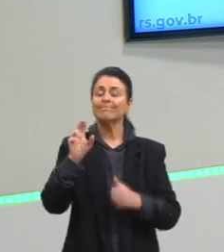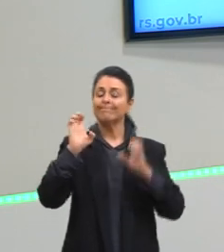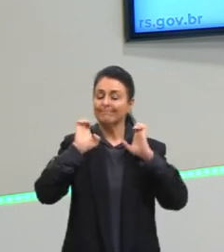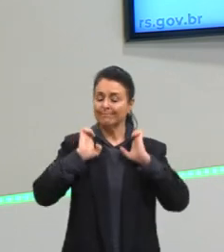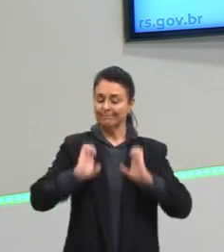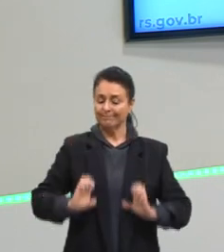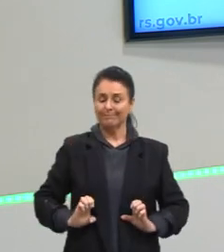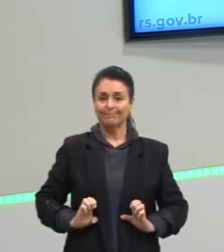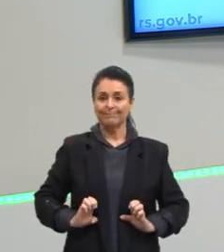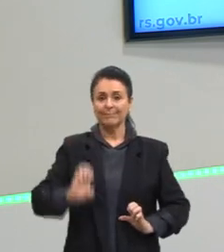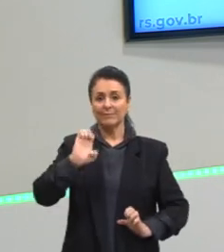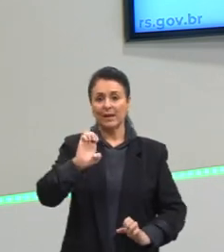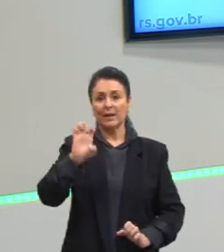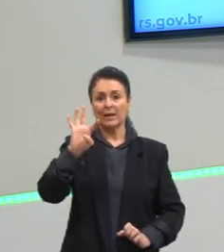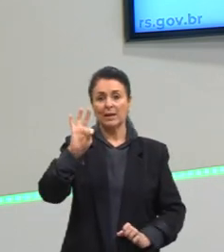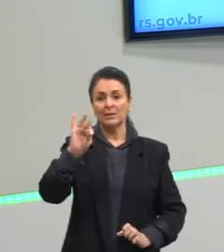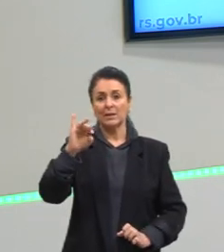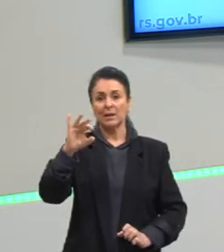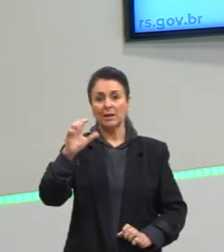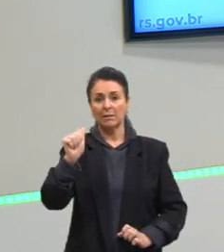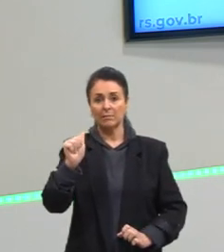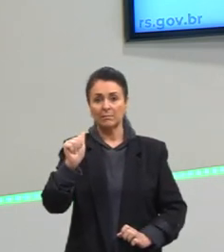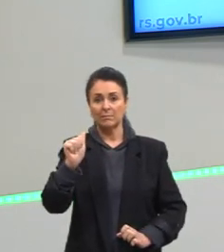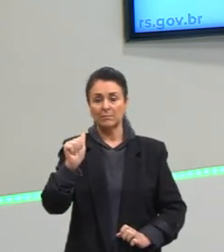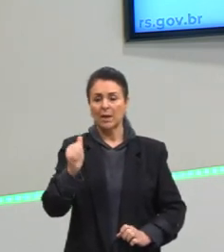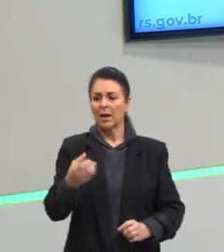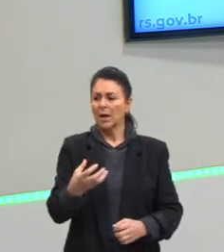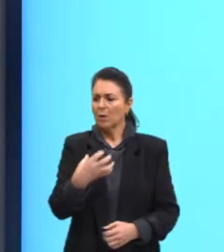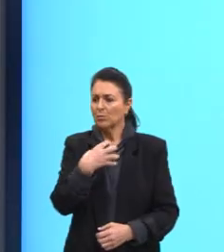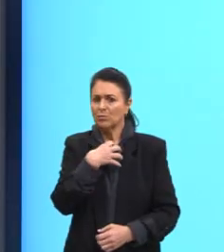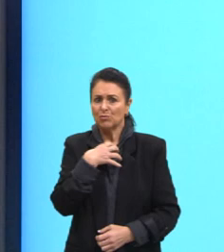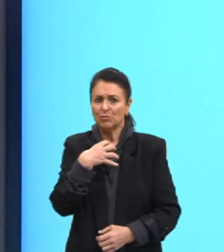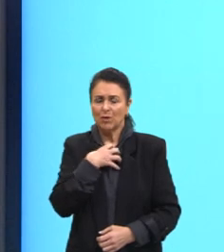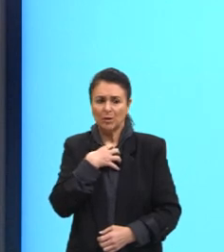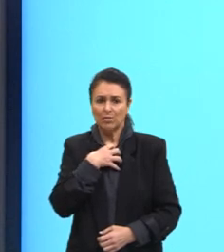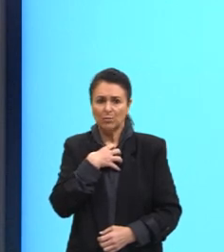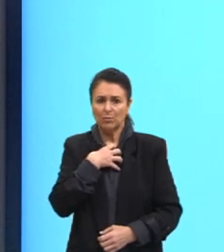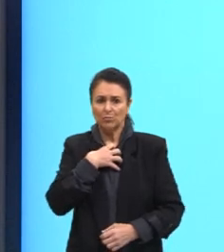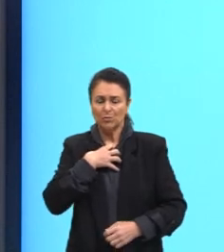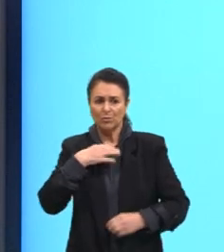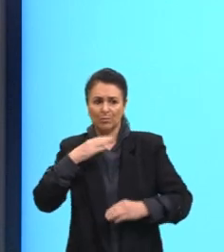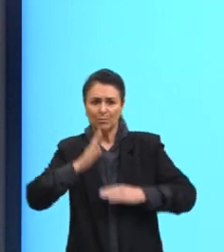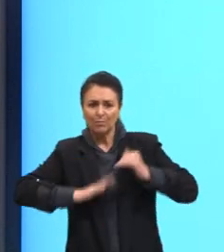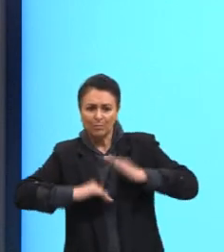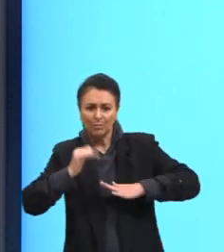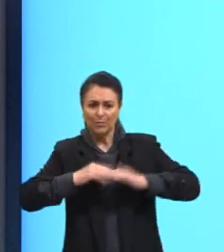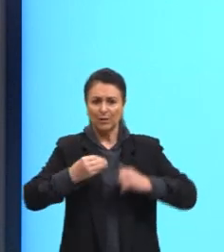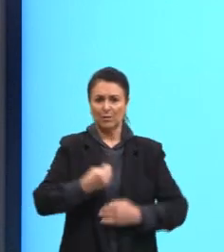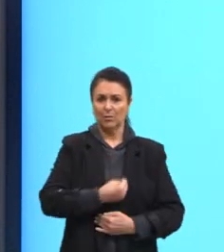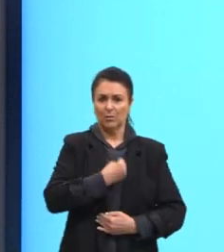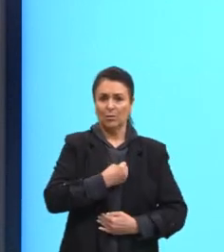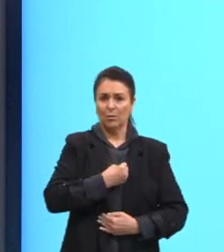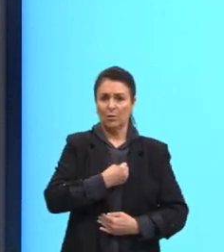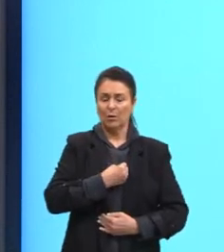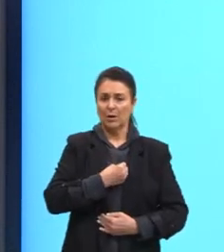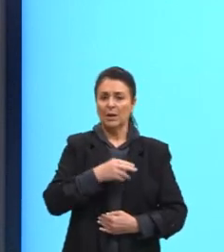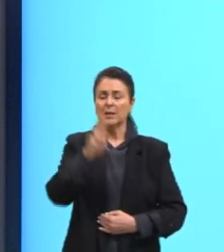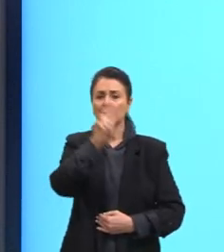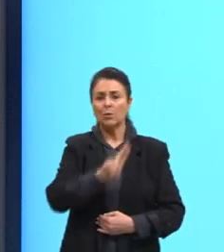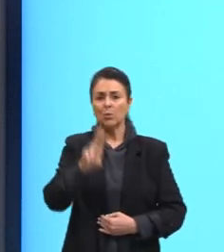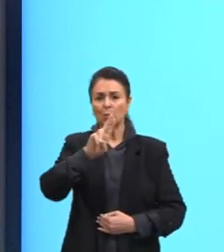forma de agir e ele propõe a ética através da virtude que que é um sujeito Virtuoso